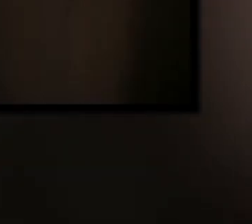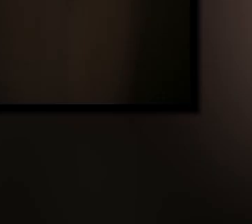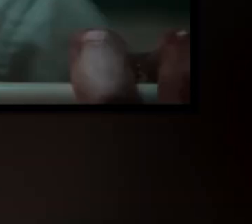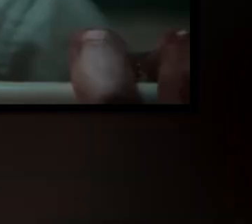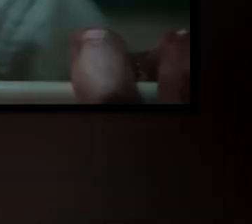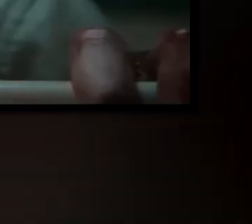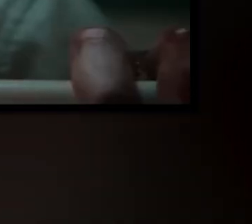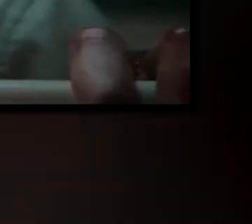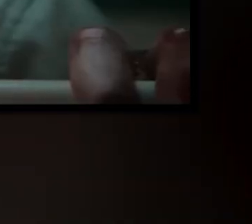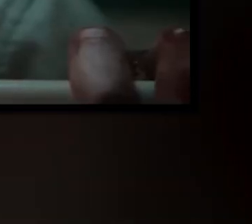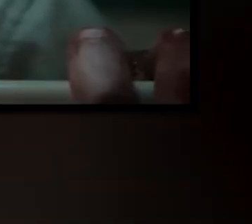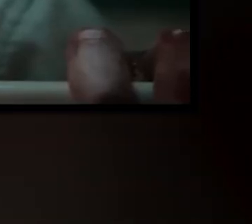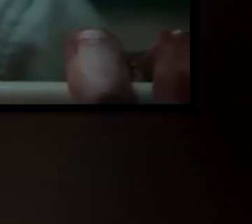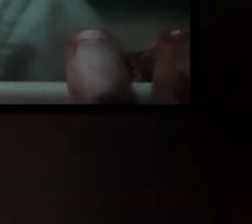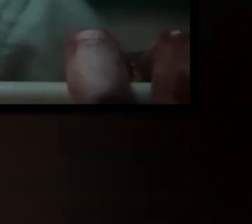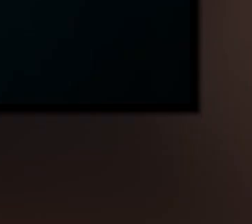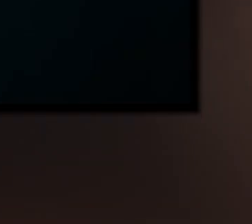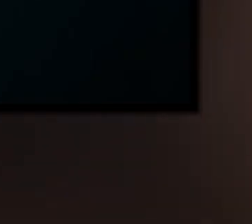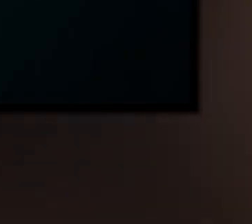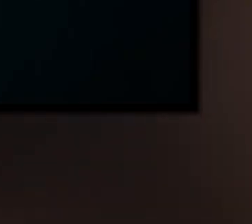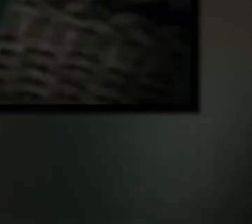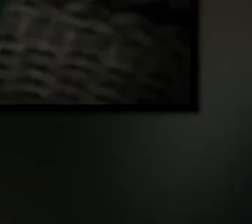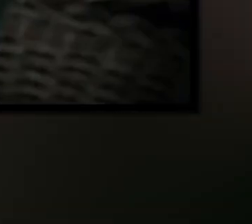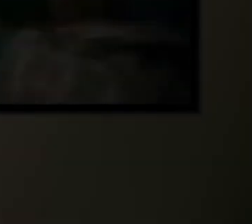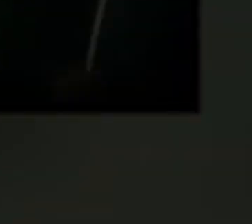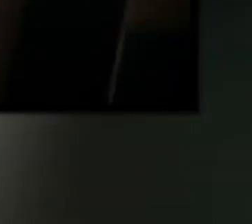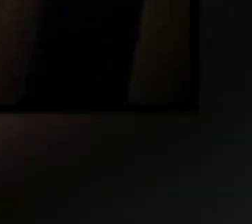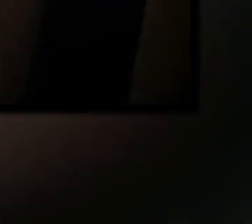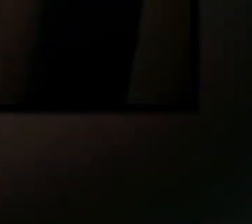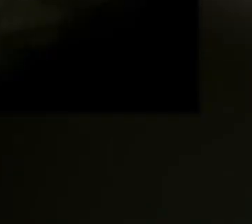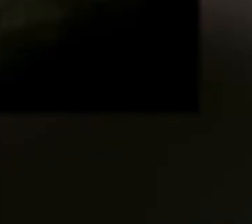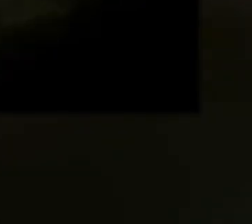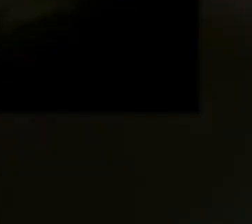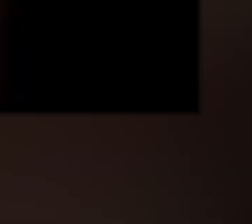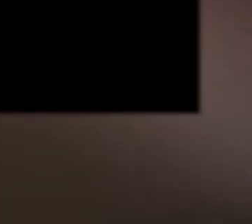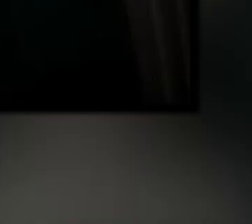Mãe? A mamãe tá com os vermes agora.